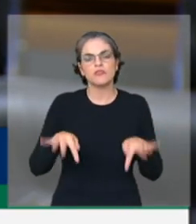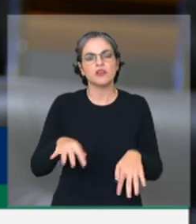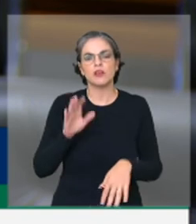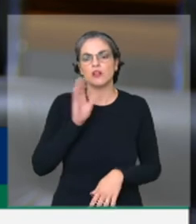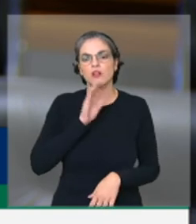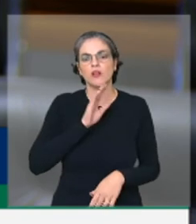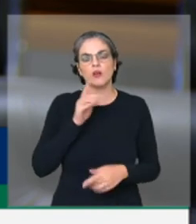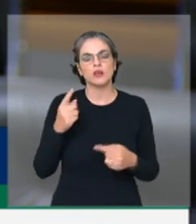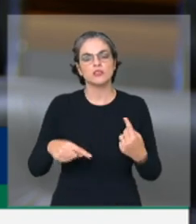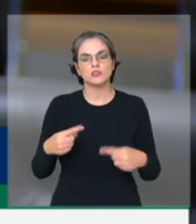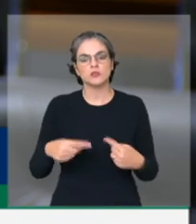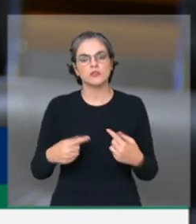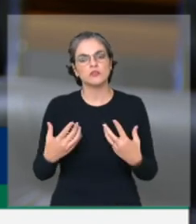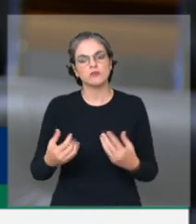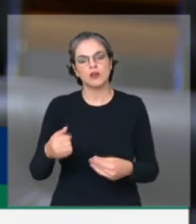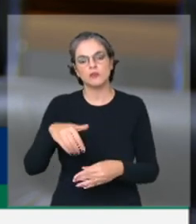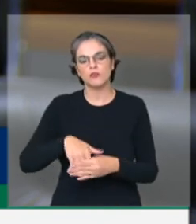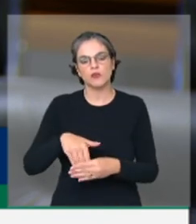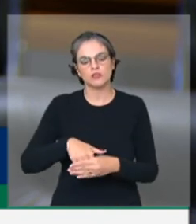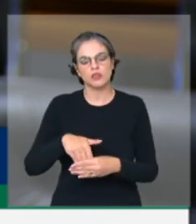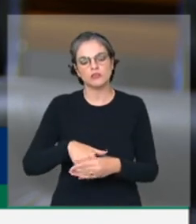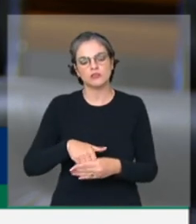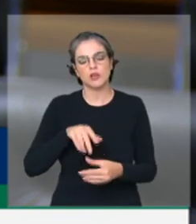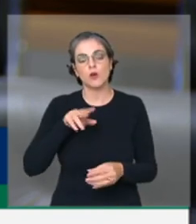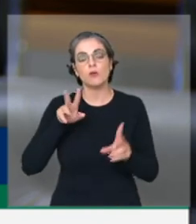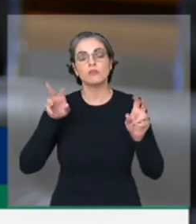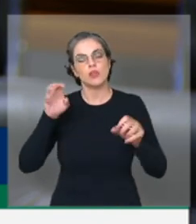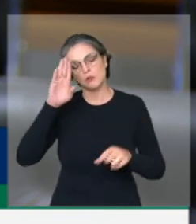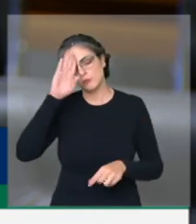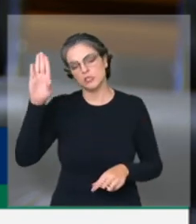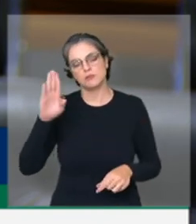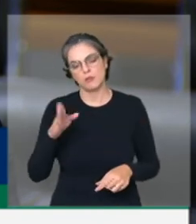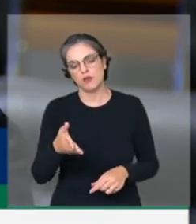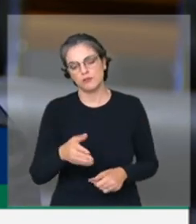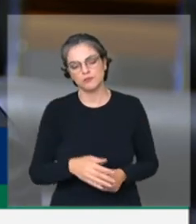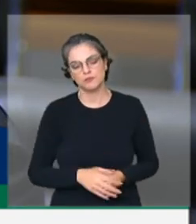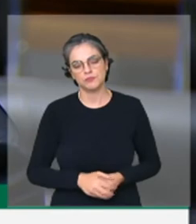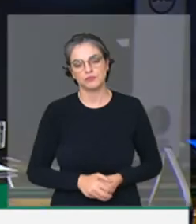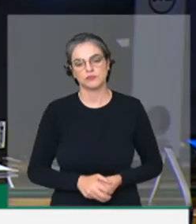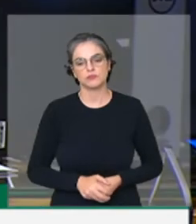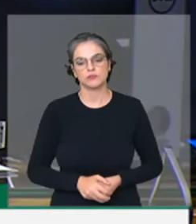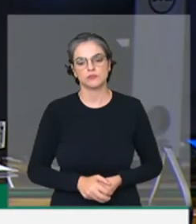e possamos ir para a votação do mérito da matéria que está sobre a mesa.